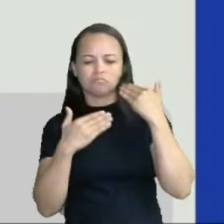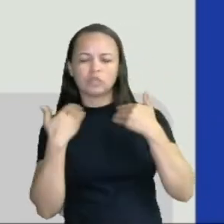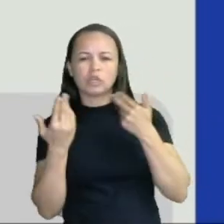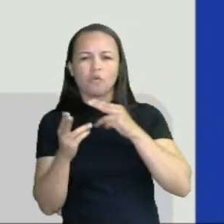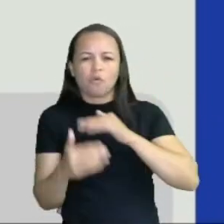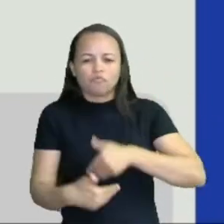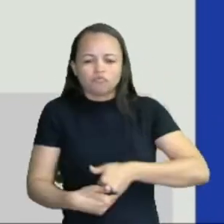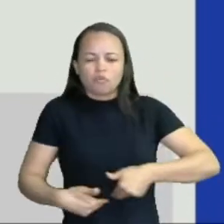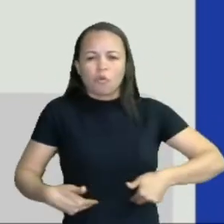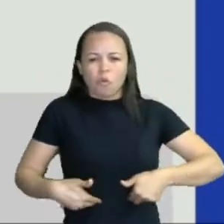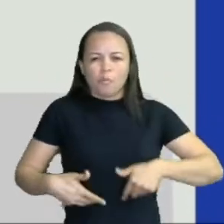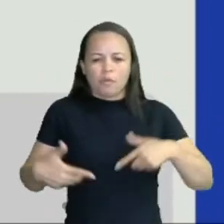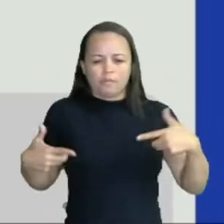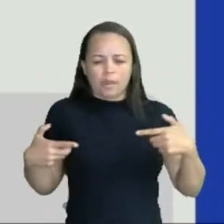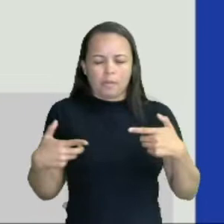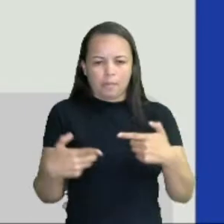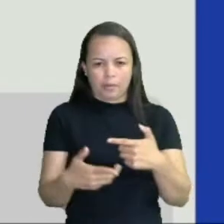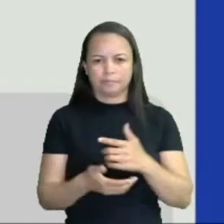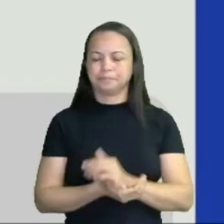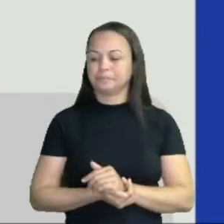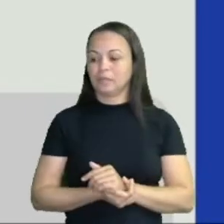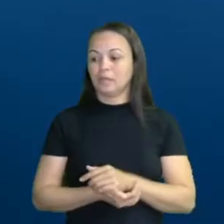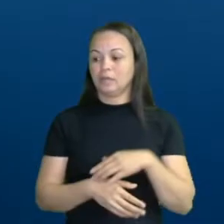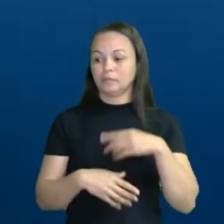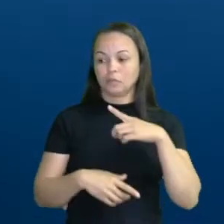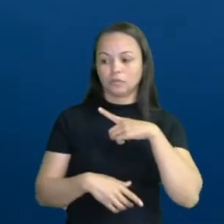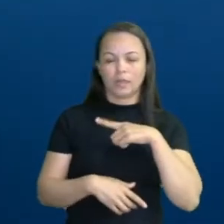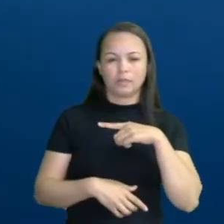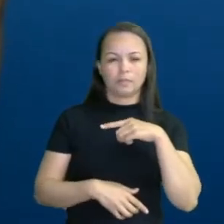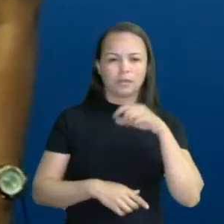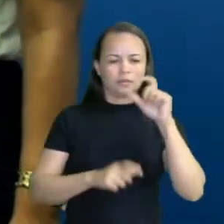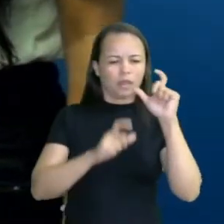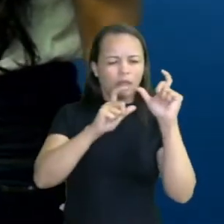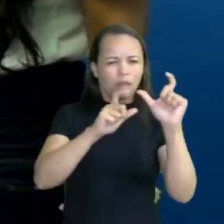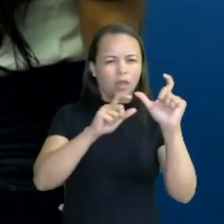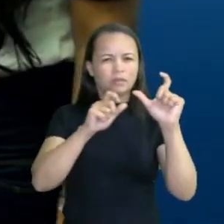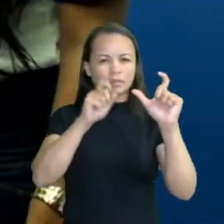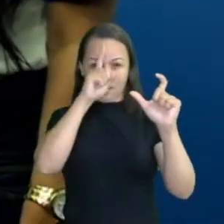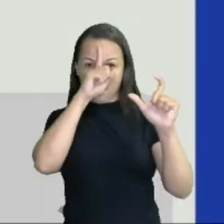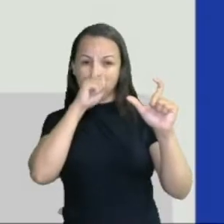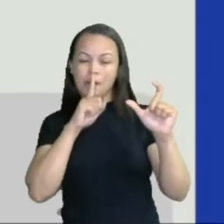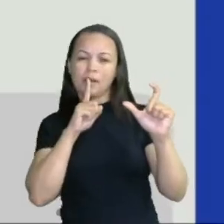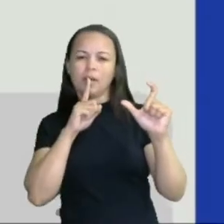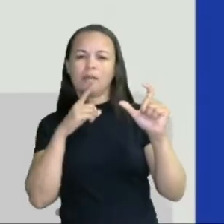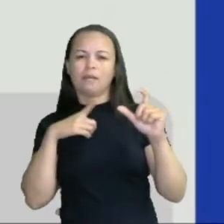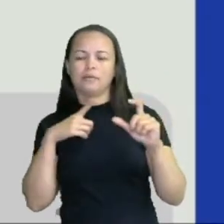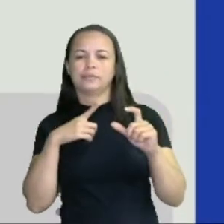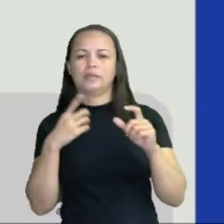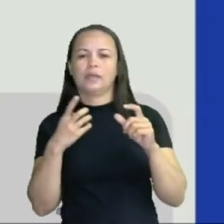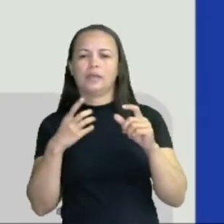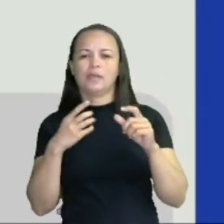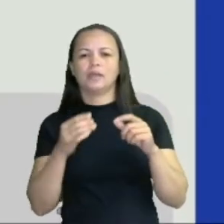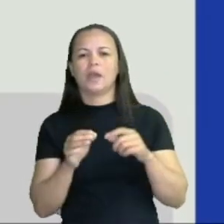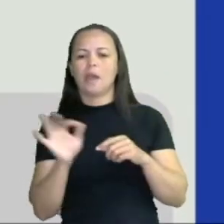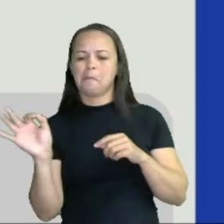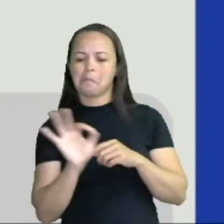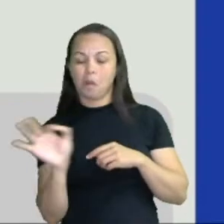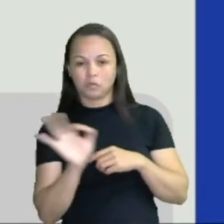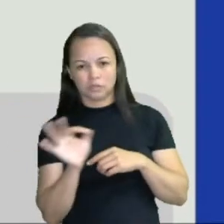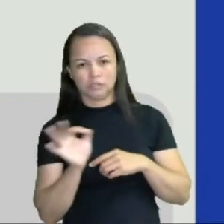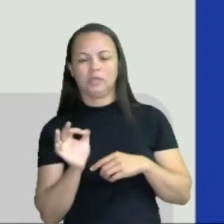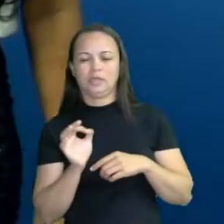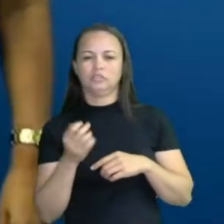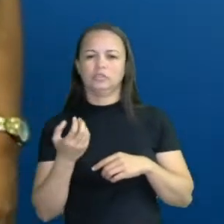aqui, essa partezinha de amarelo, tem a porcentagem aí da subnutrição. Então,